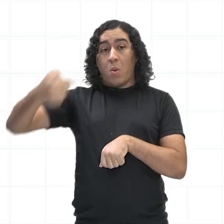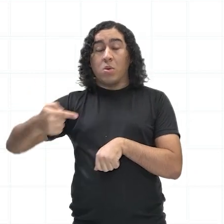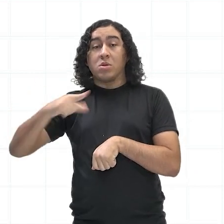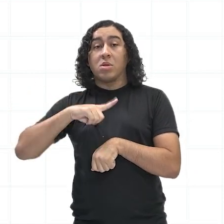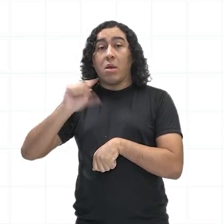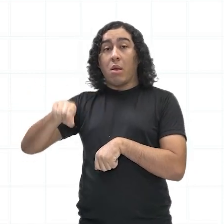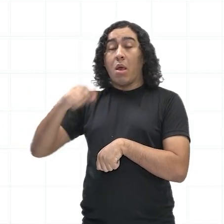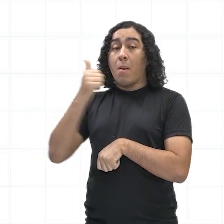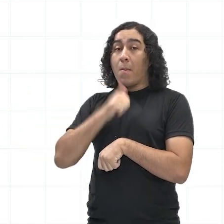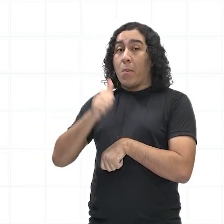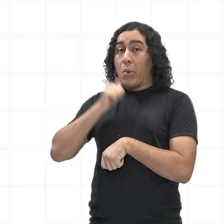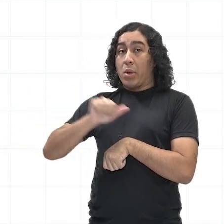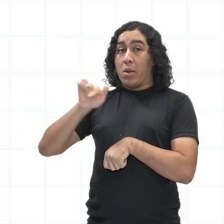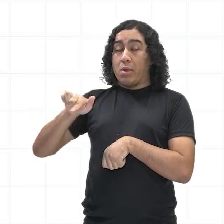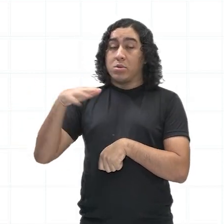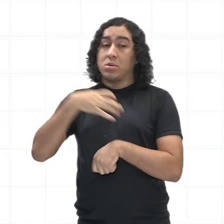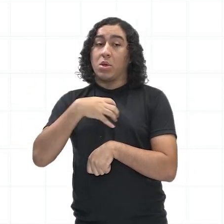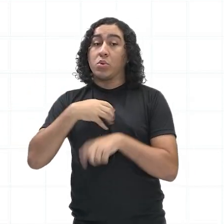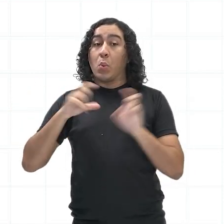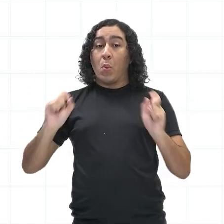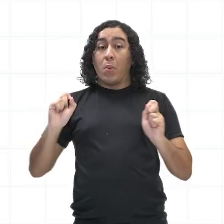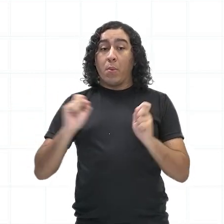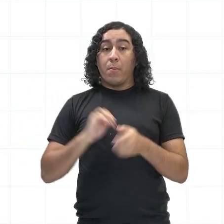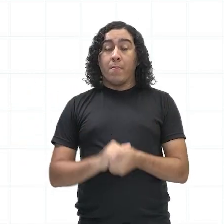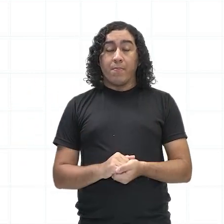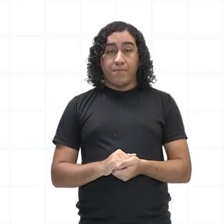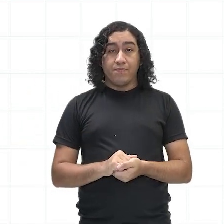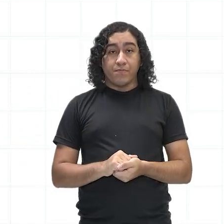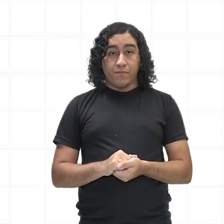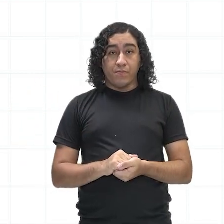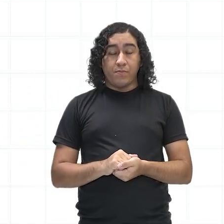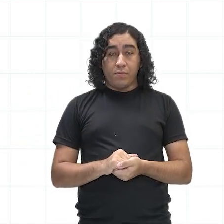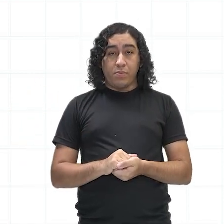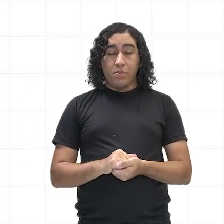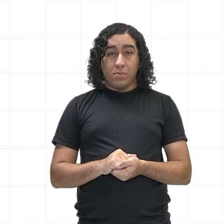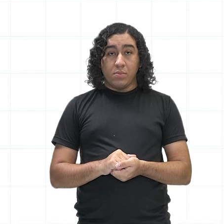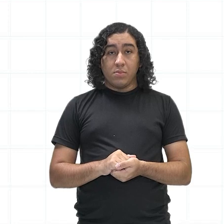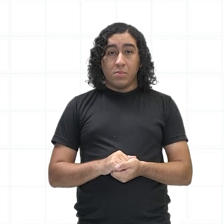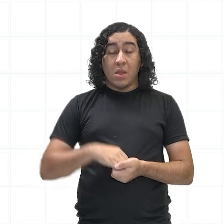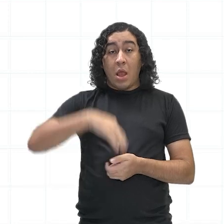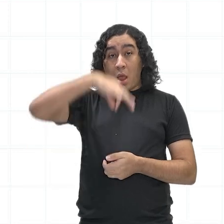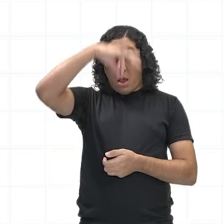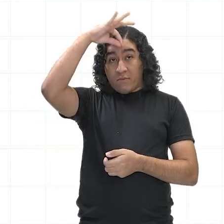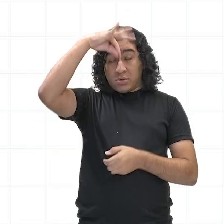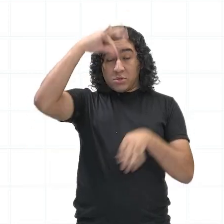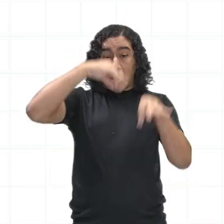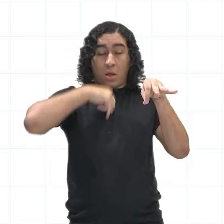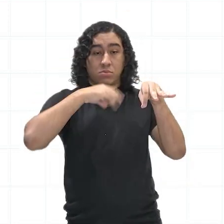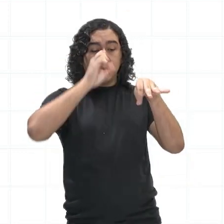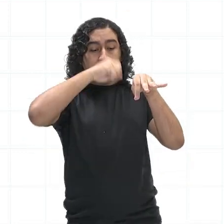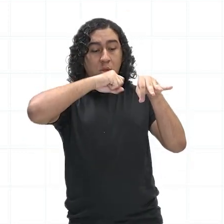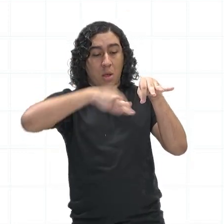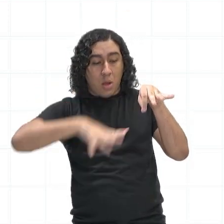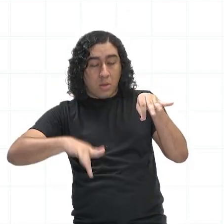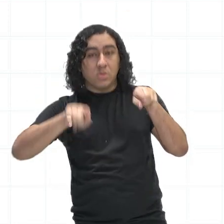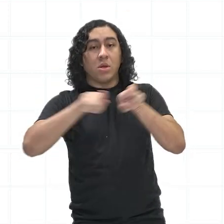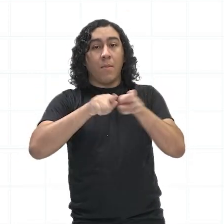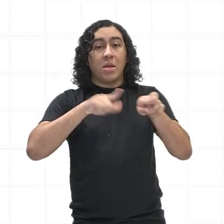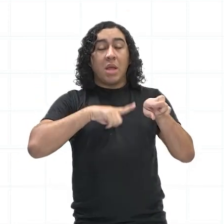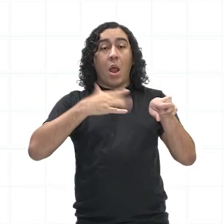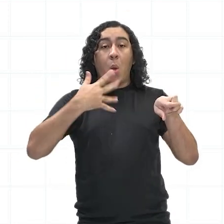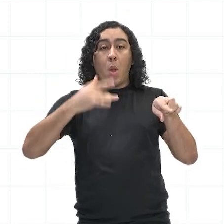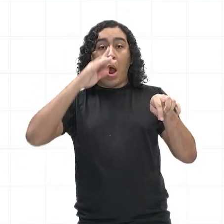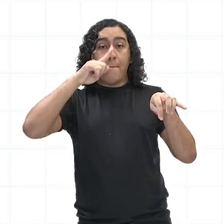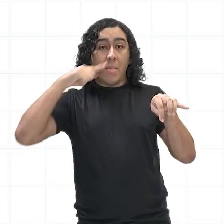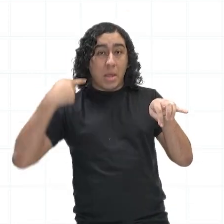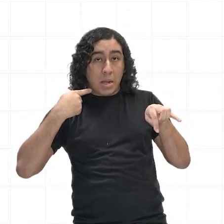observa os sintomas na mulher. Aumento no corrimento vaginal, que passa a ter cor